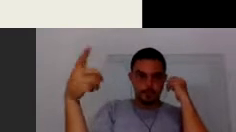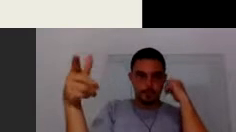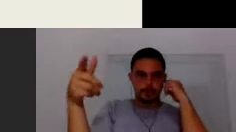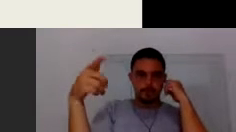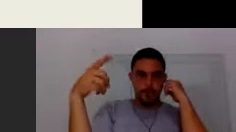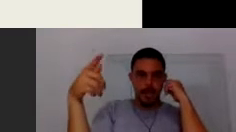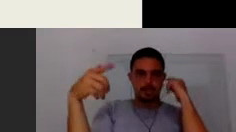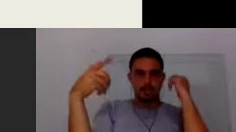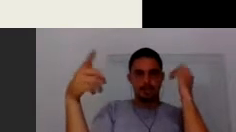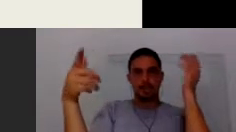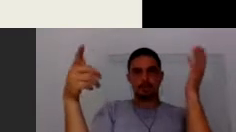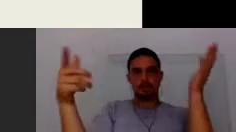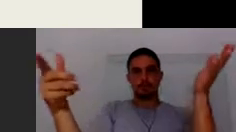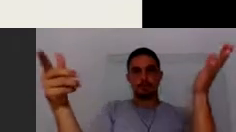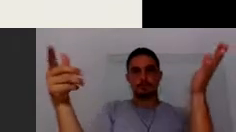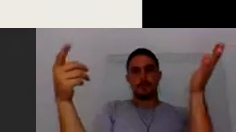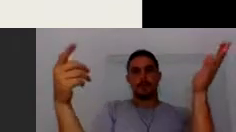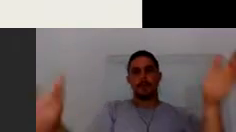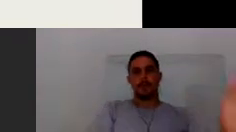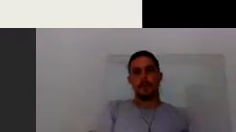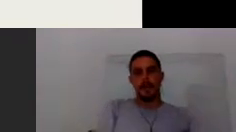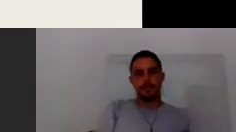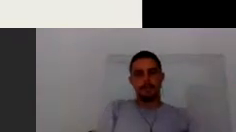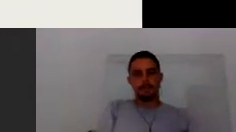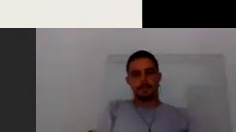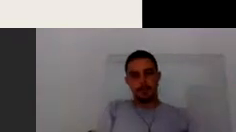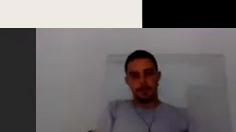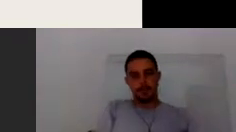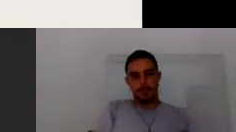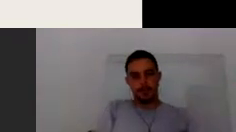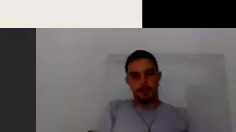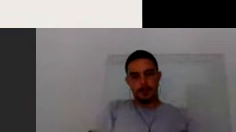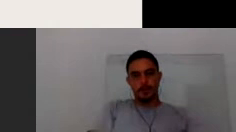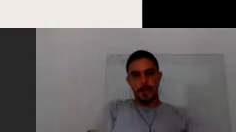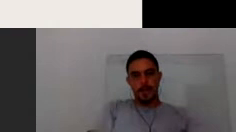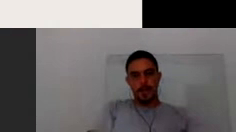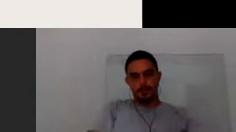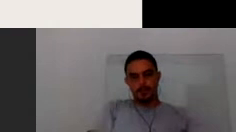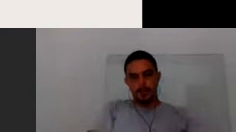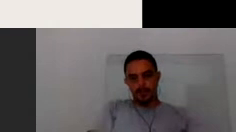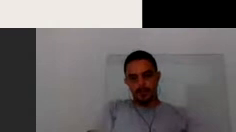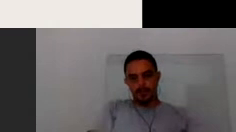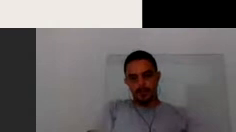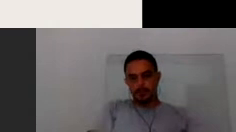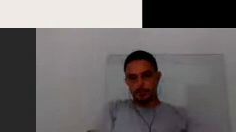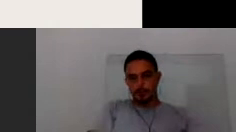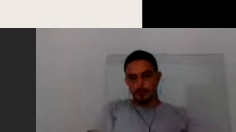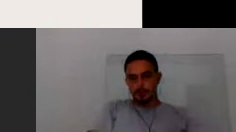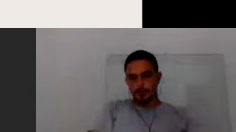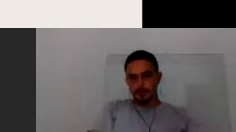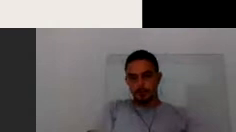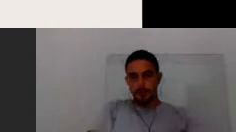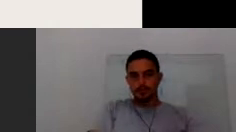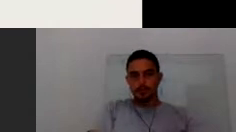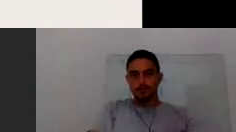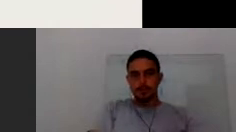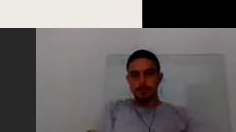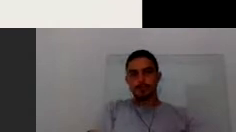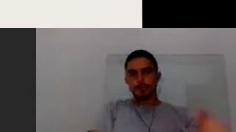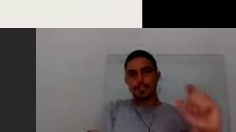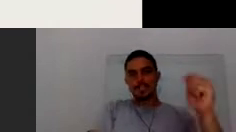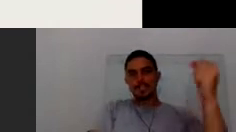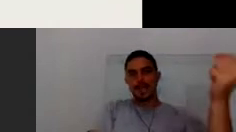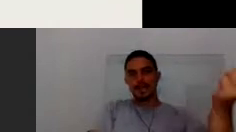de infiltração básica de água no solo, ela vai nos determinar o quê? A capacidade de infiltração do solo tem sua influência